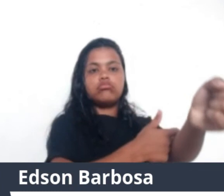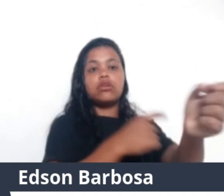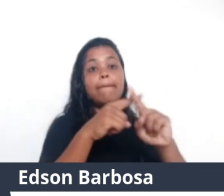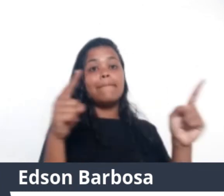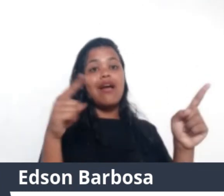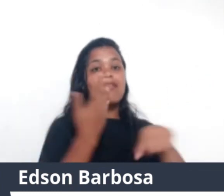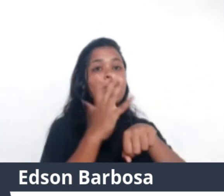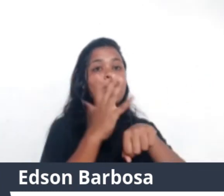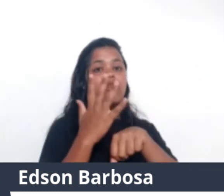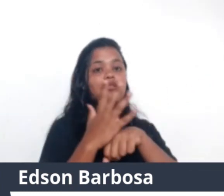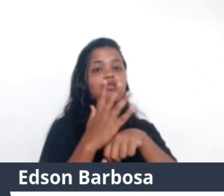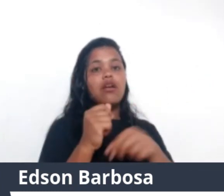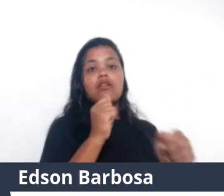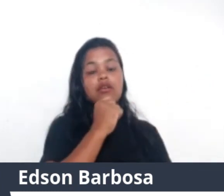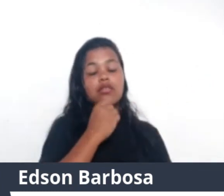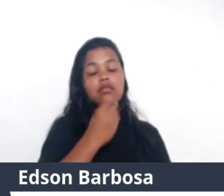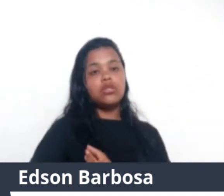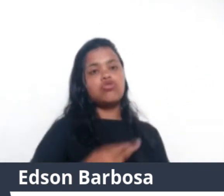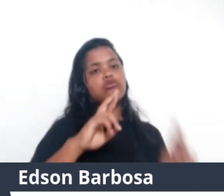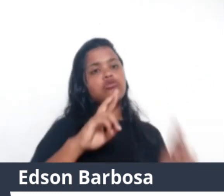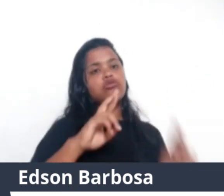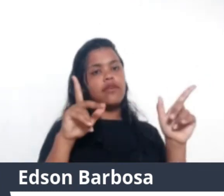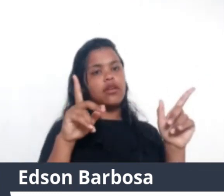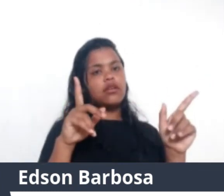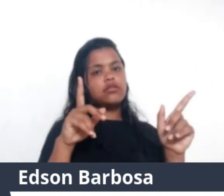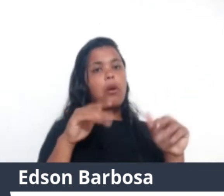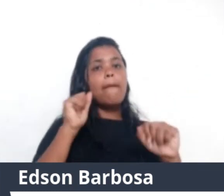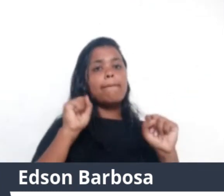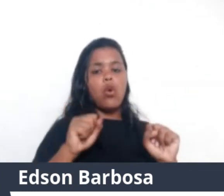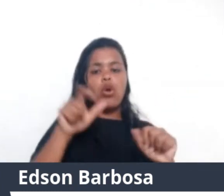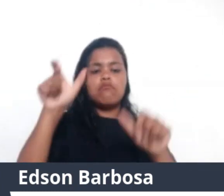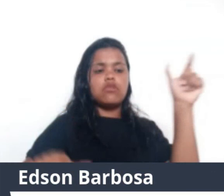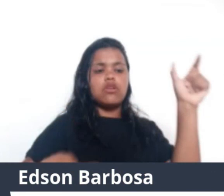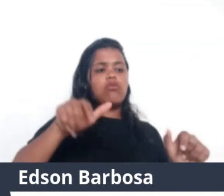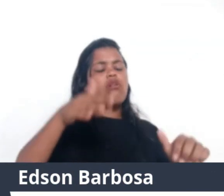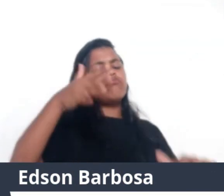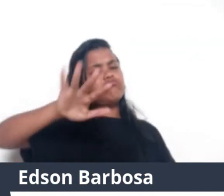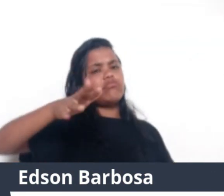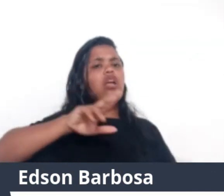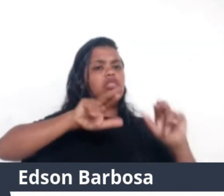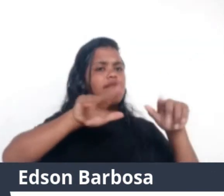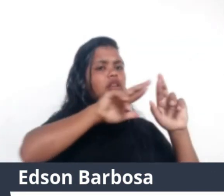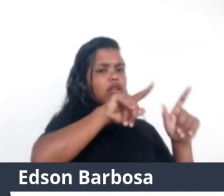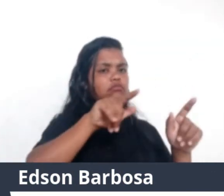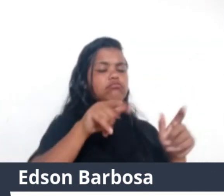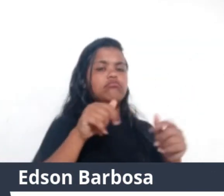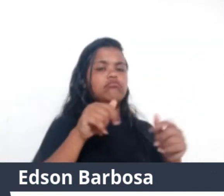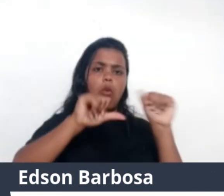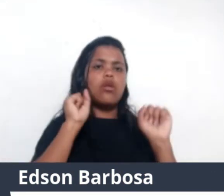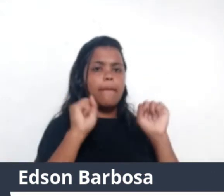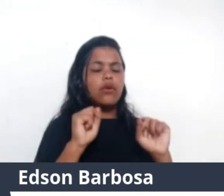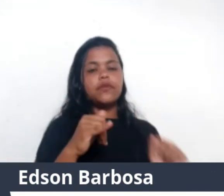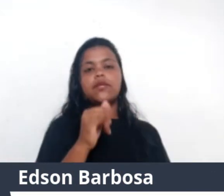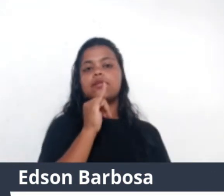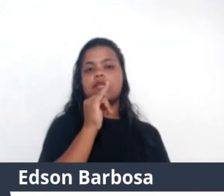a gente está observando um pouco diferente. Muda de pessoa para pessoa e, por exemplo, tem um colega nosso que estava trabalhando